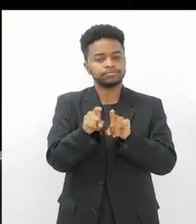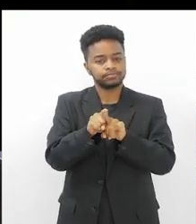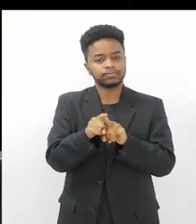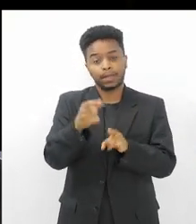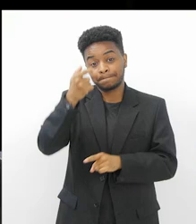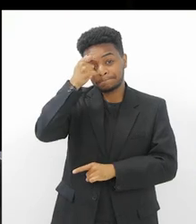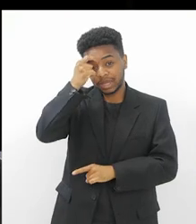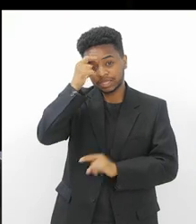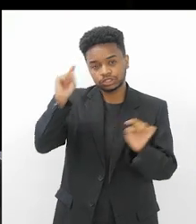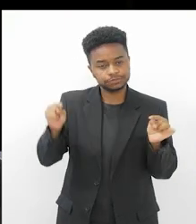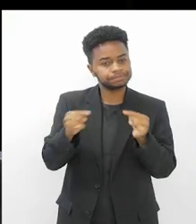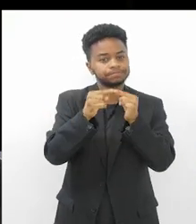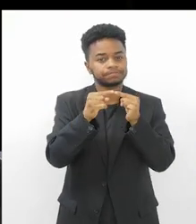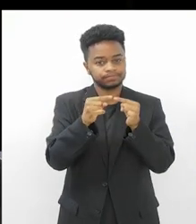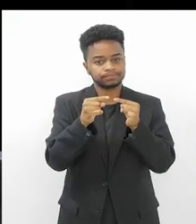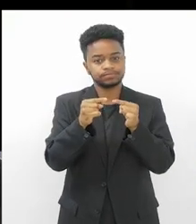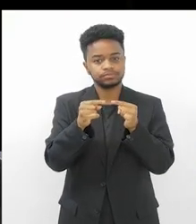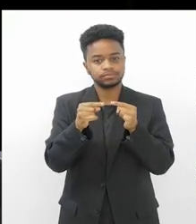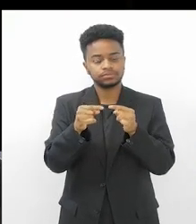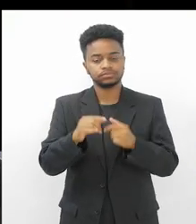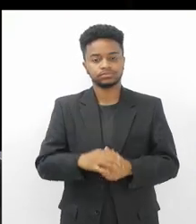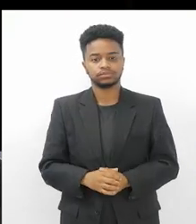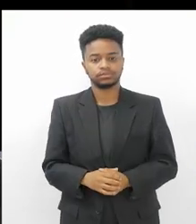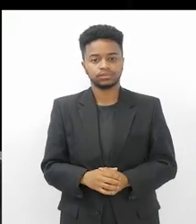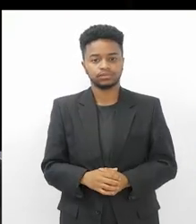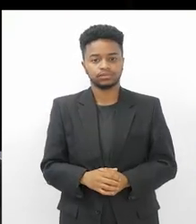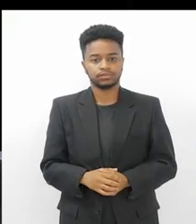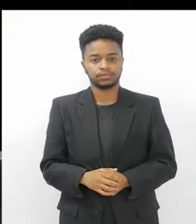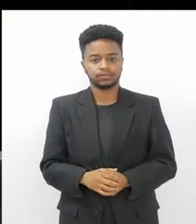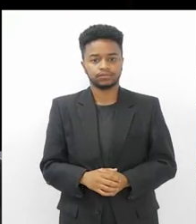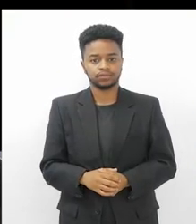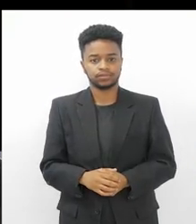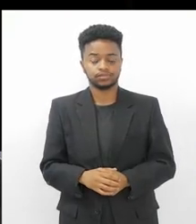de, preferencialmente de mentes